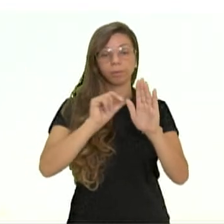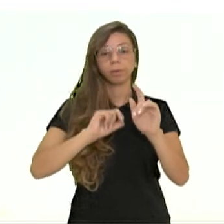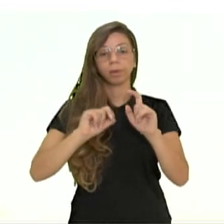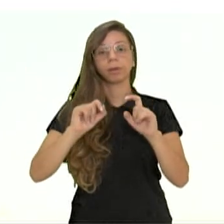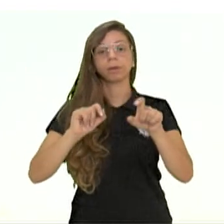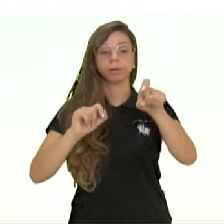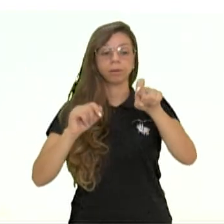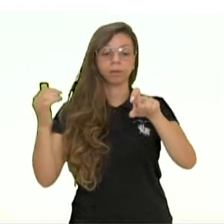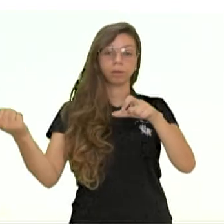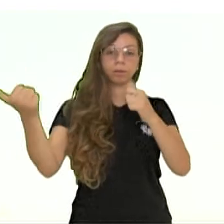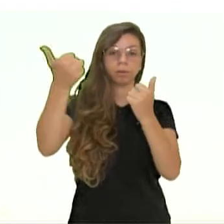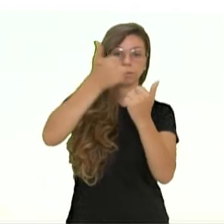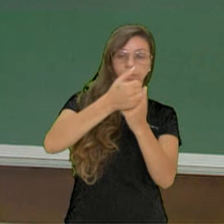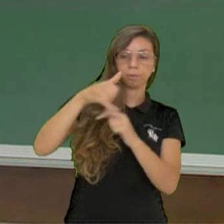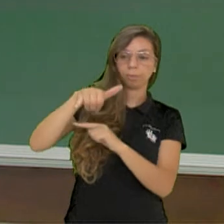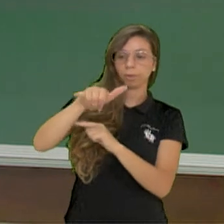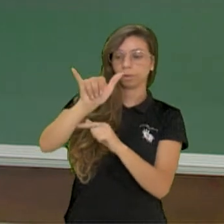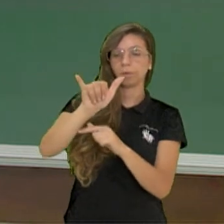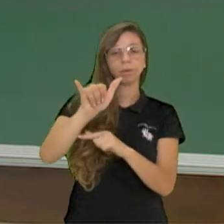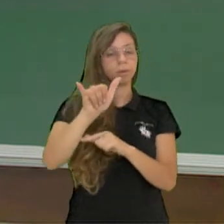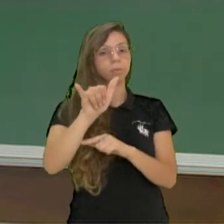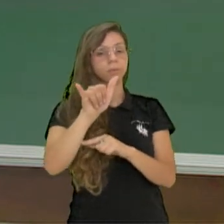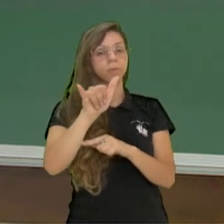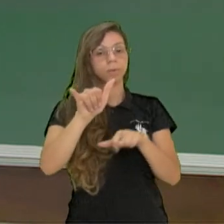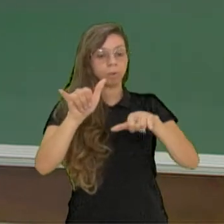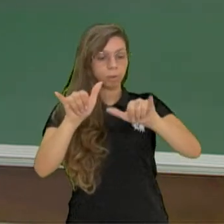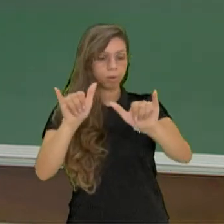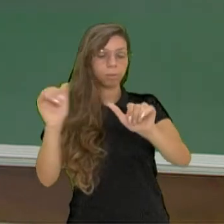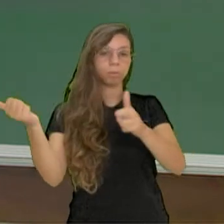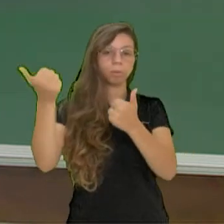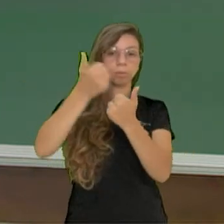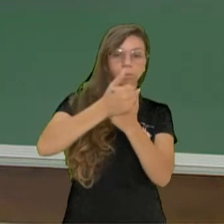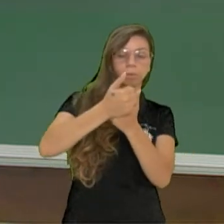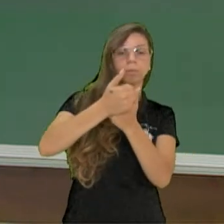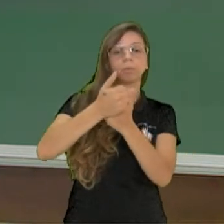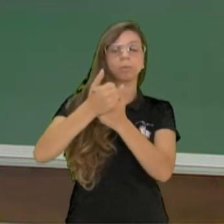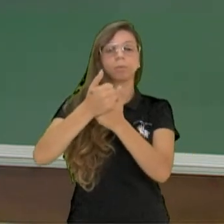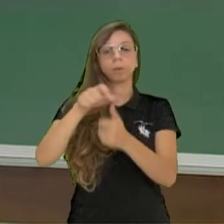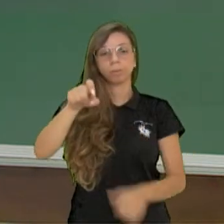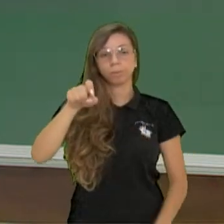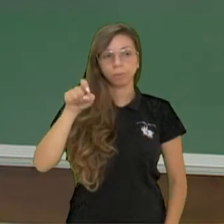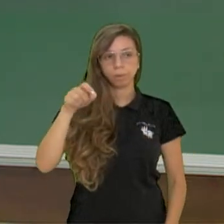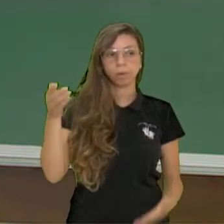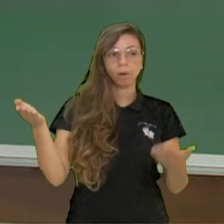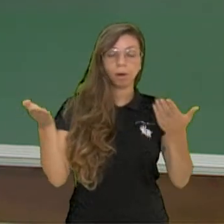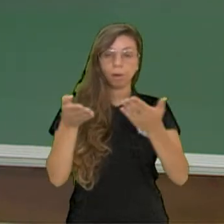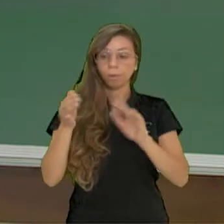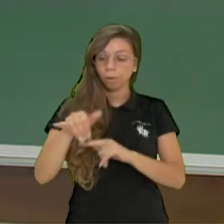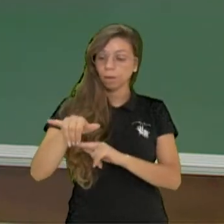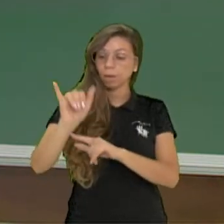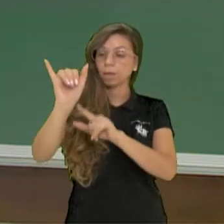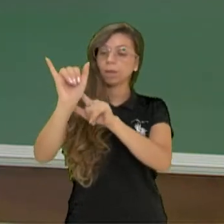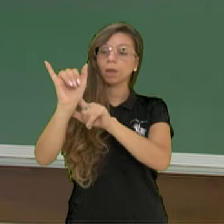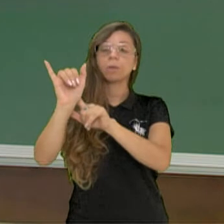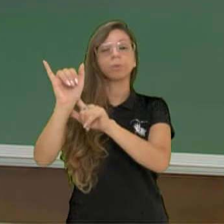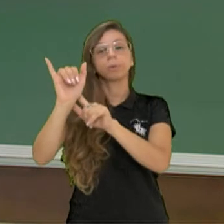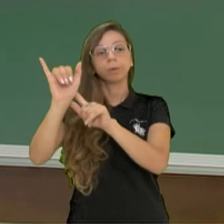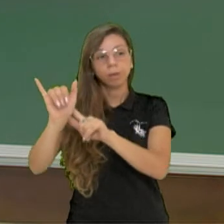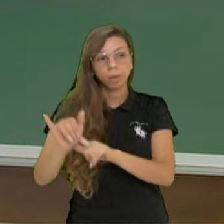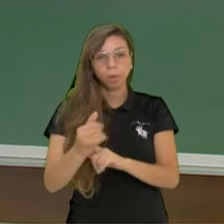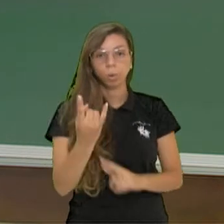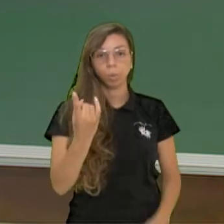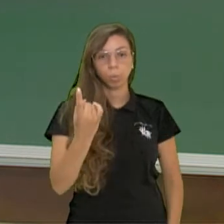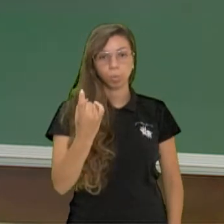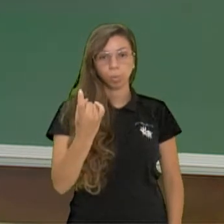igual a 3y menos 2. E agora a gente isola o y em função de x, certo? O